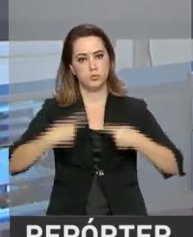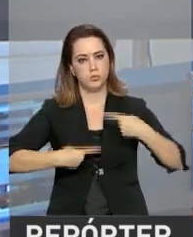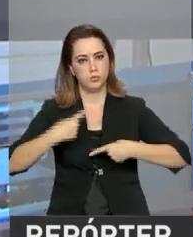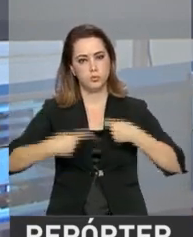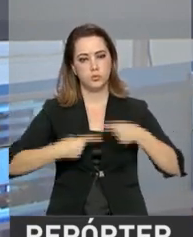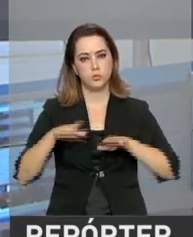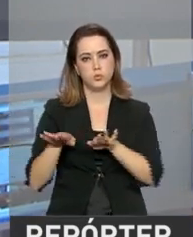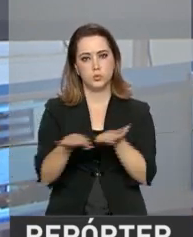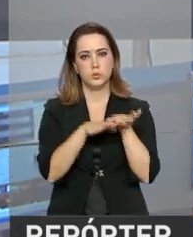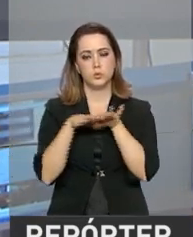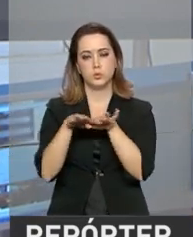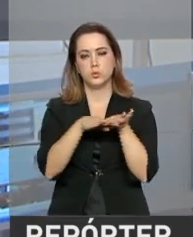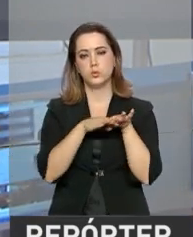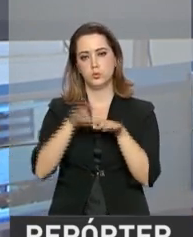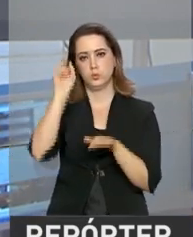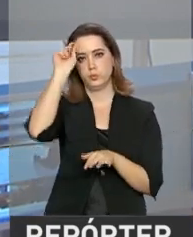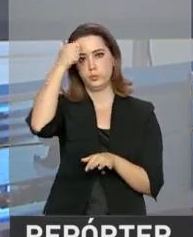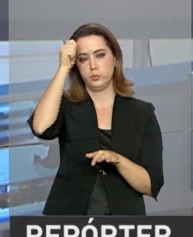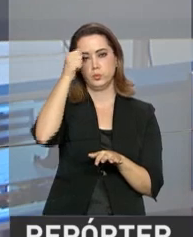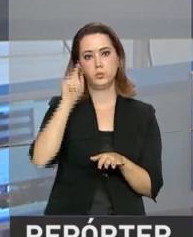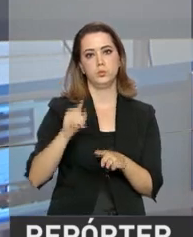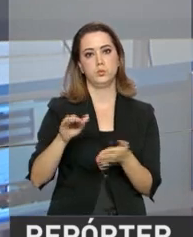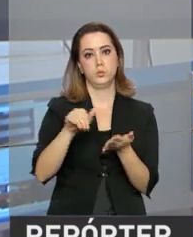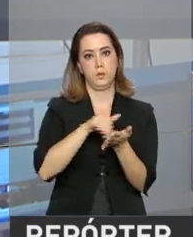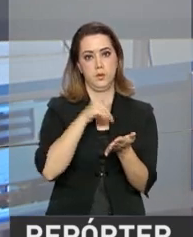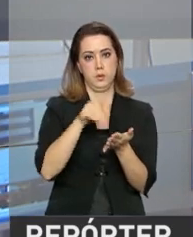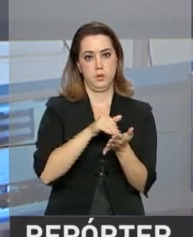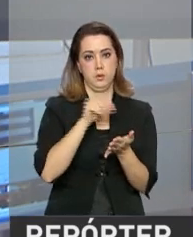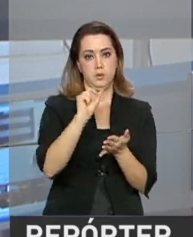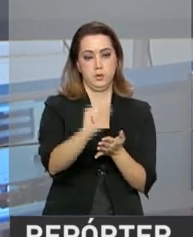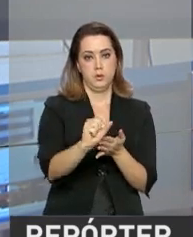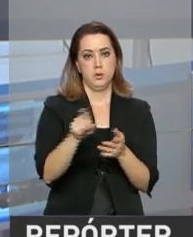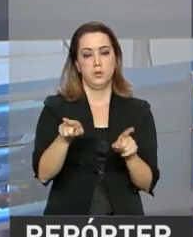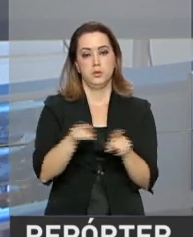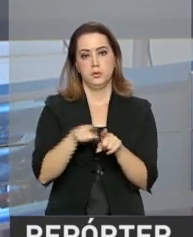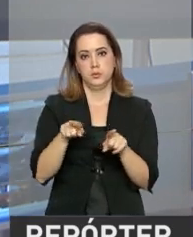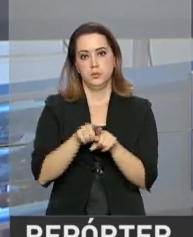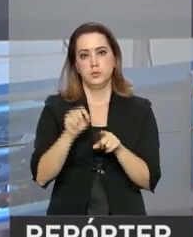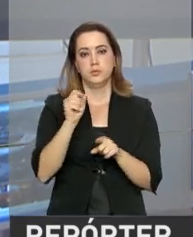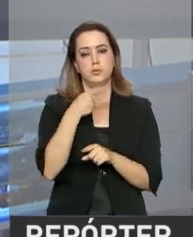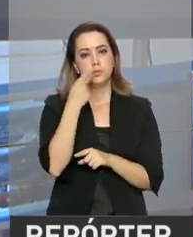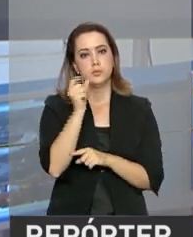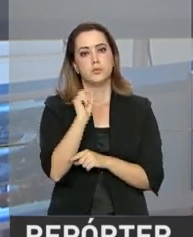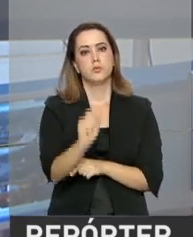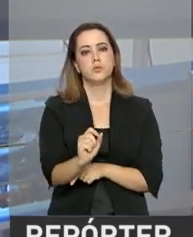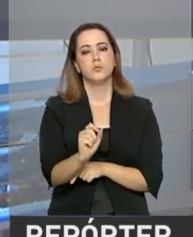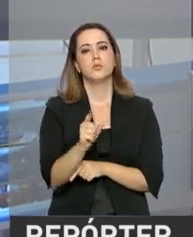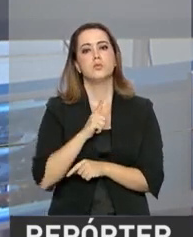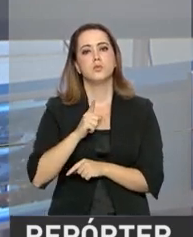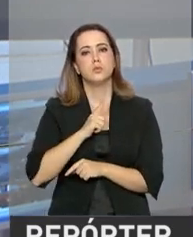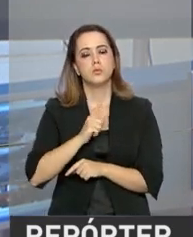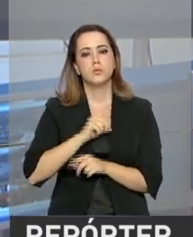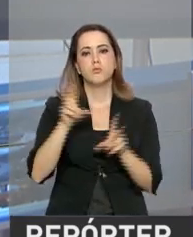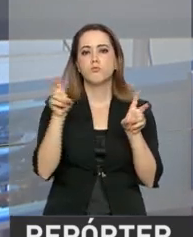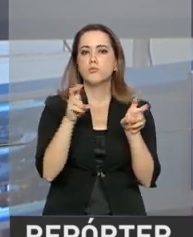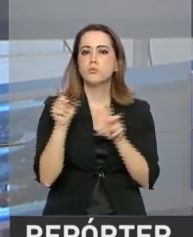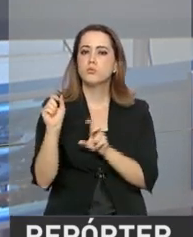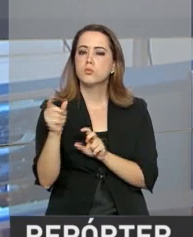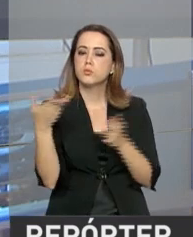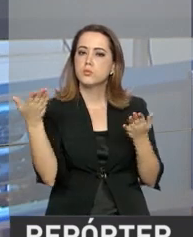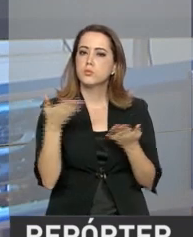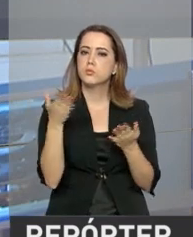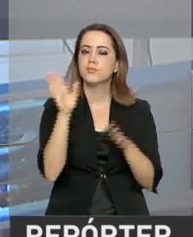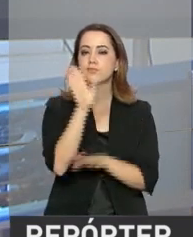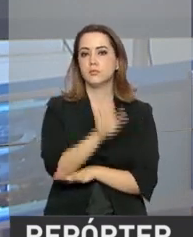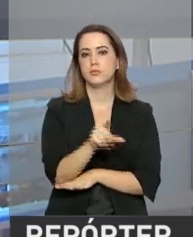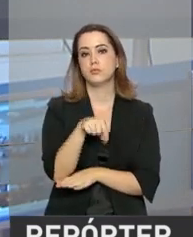Racial, a CEPIR. A secretária de Políticas de Promoção da Igualdade Racial, Luiz Linda Valoar, falou sobre o assunto nesta